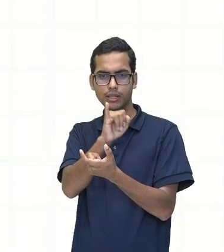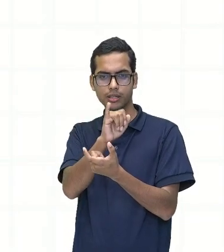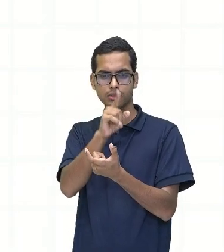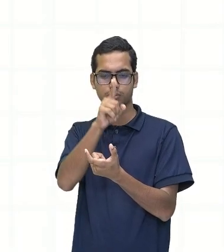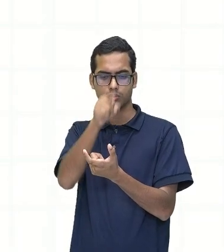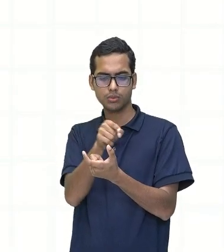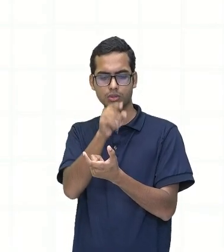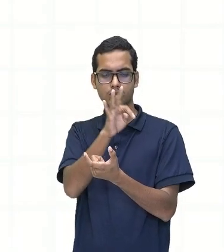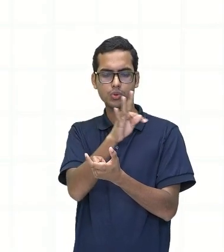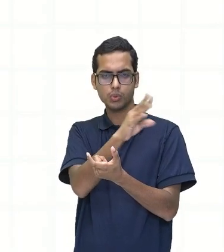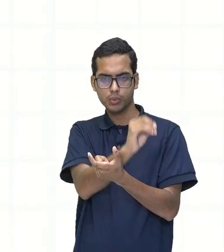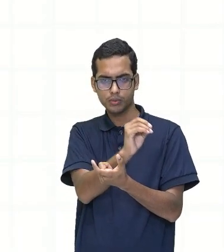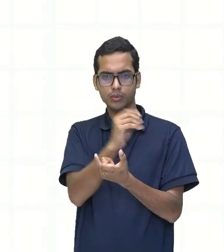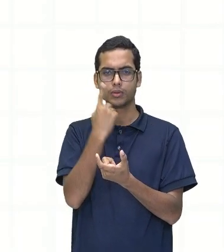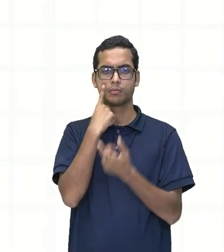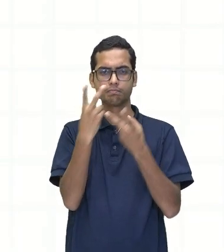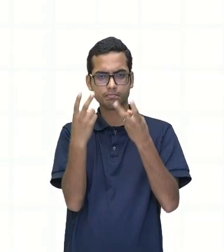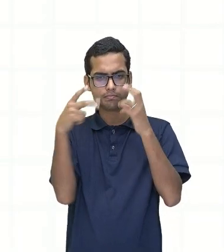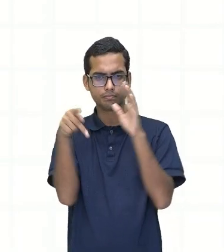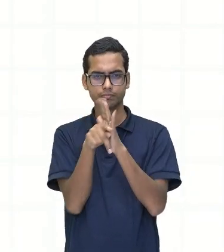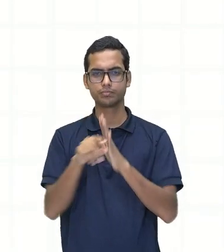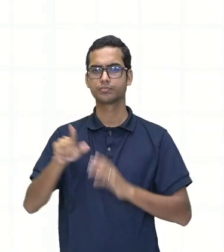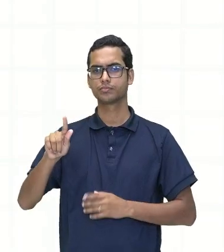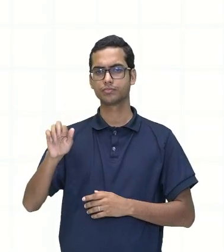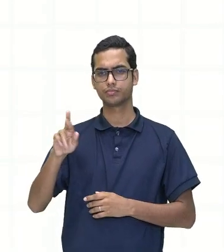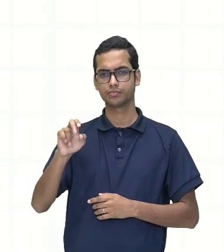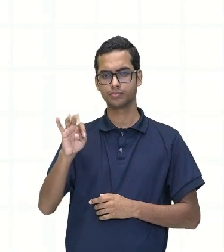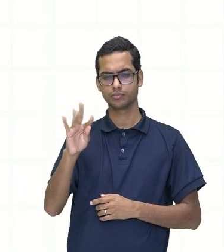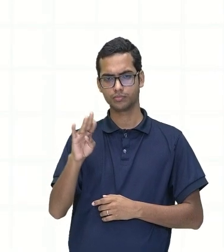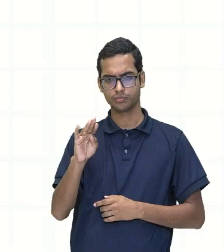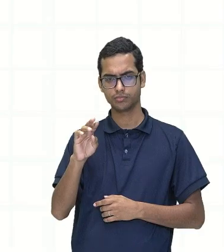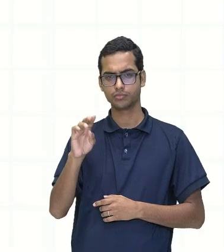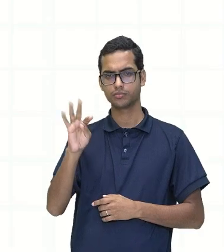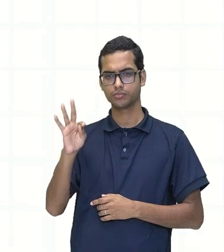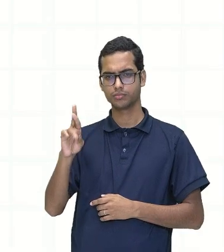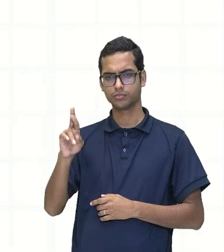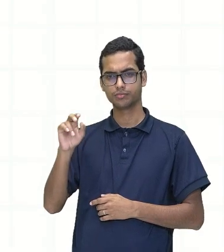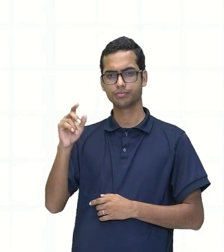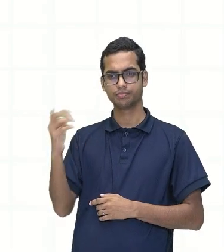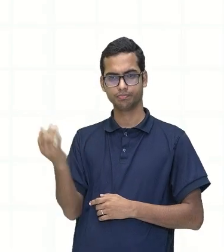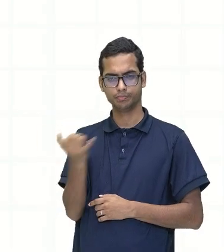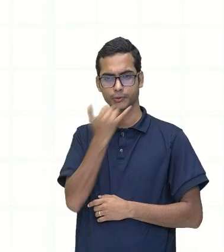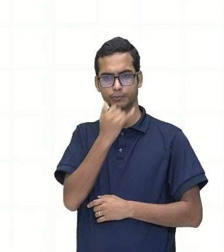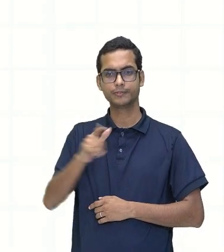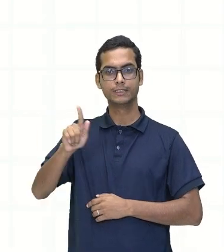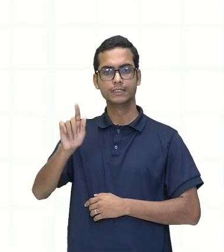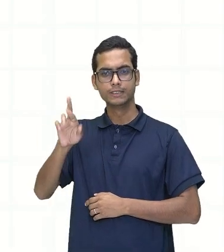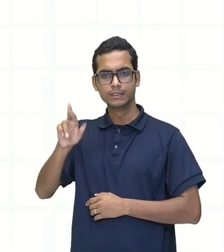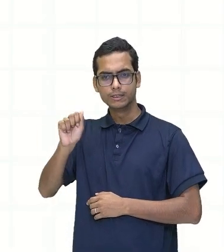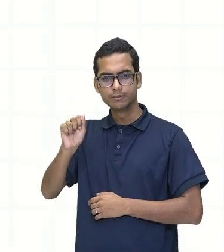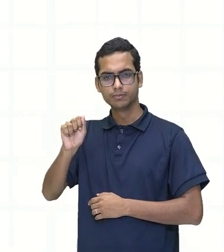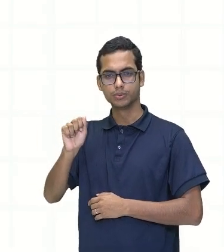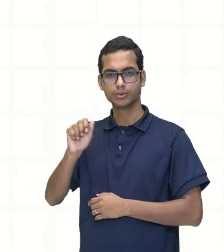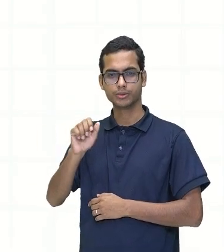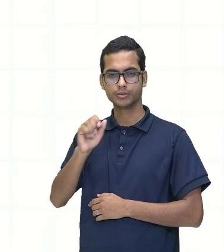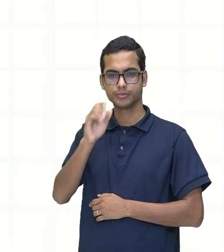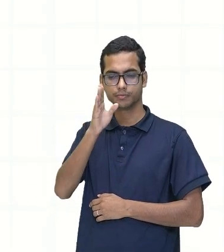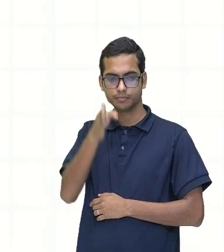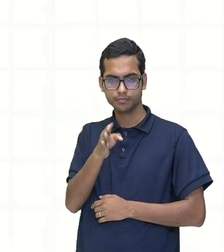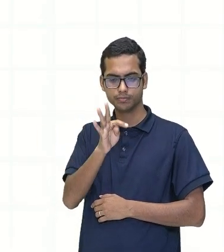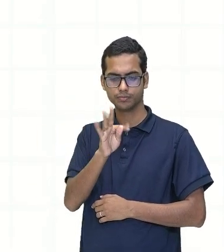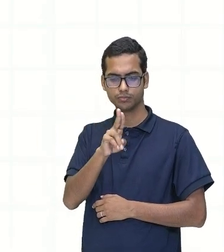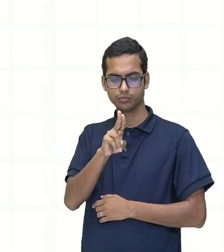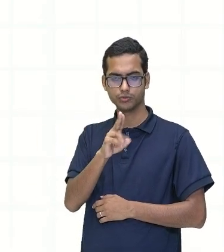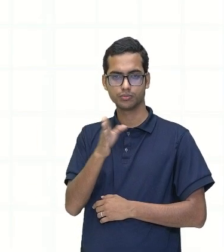sílabas. Lembre-se que gratuito é um desvio de linguagem, da língua, né? Não é gratuito, é